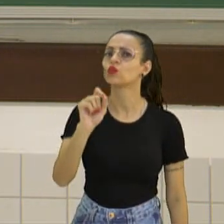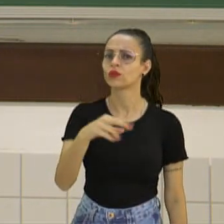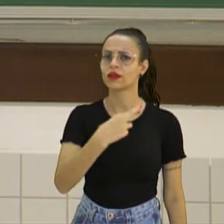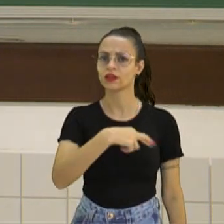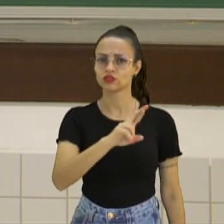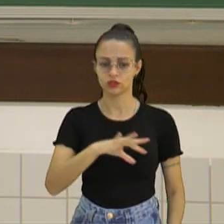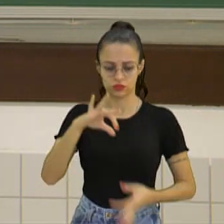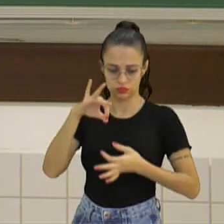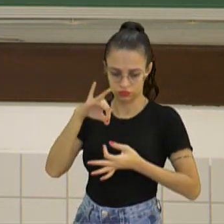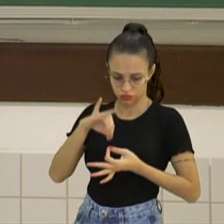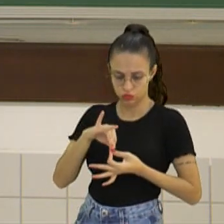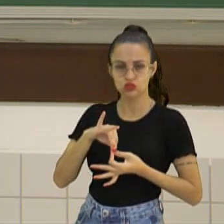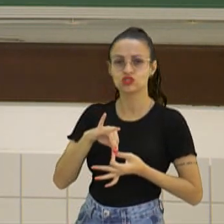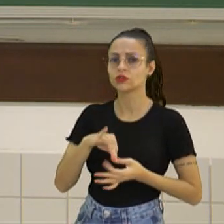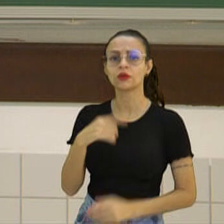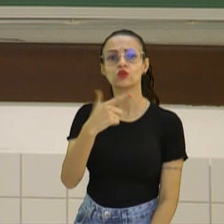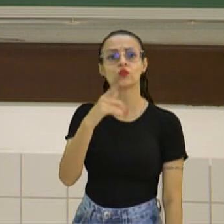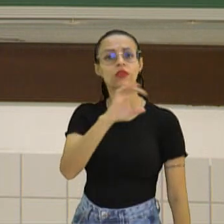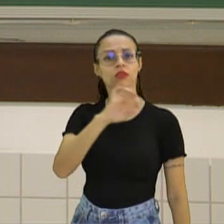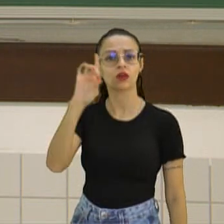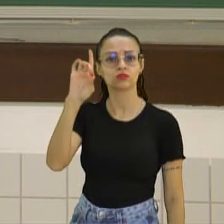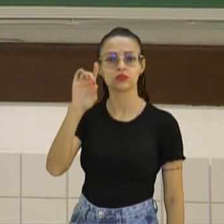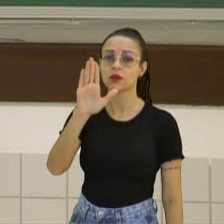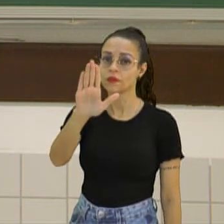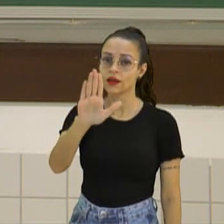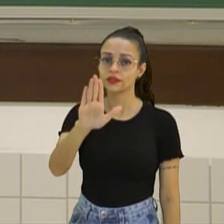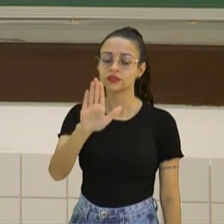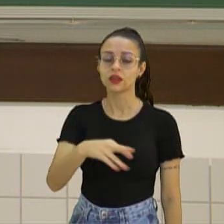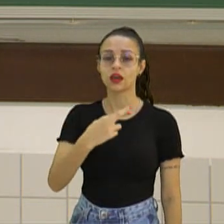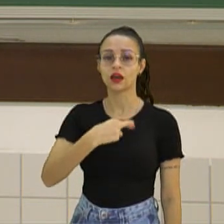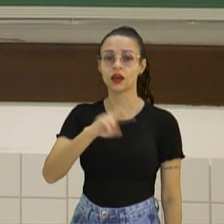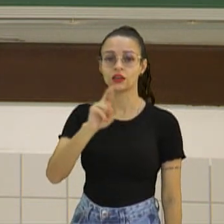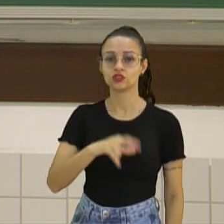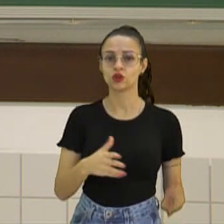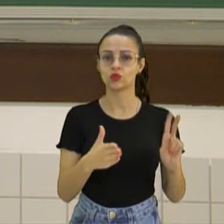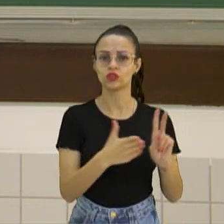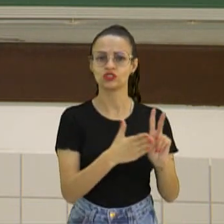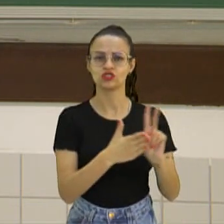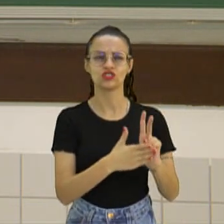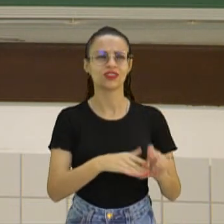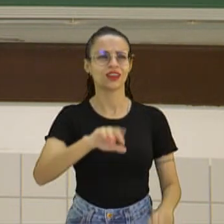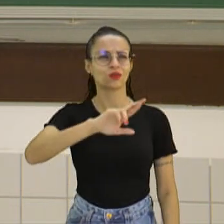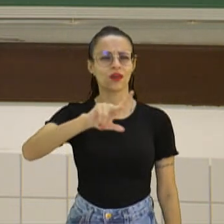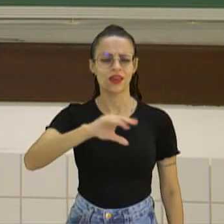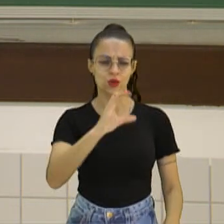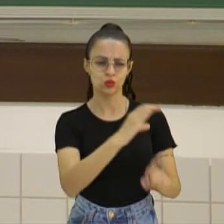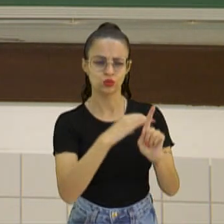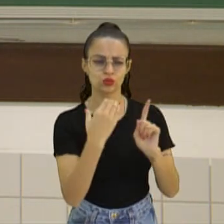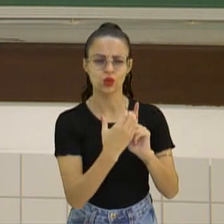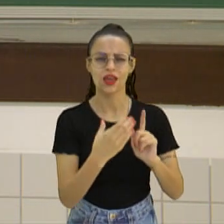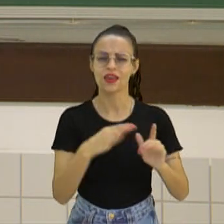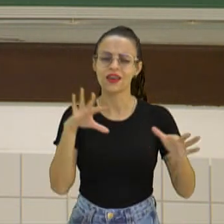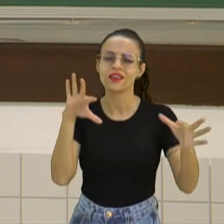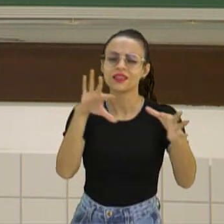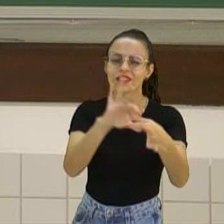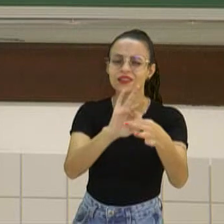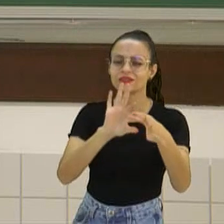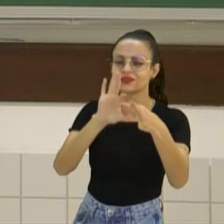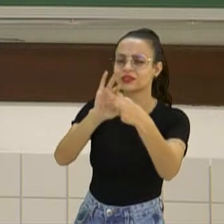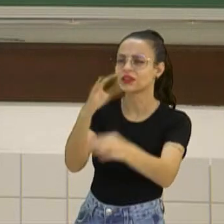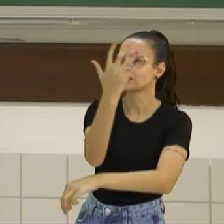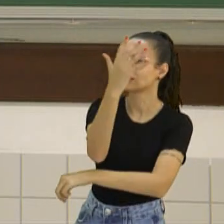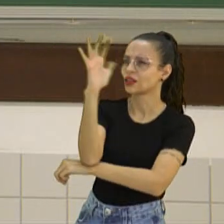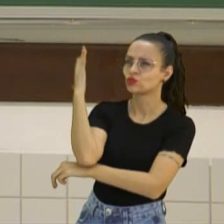o budismo é uma religião sem Deus nas religiões indígenas você não é nenhum culto você vive a ligação com a natureza